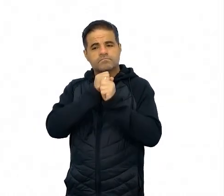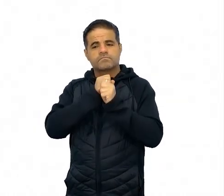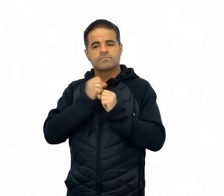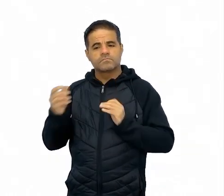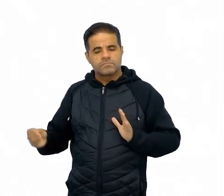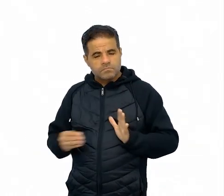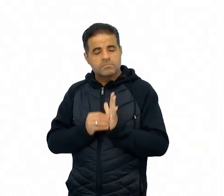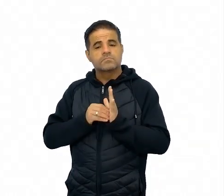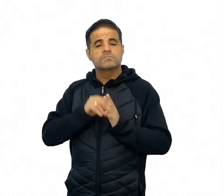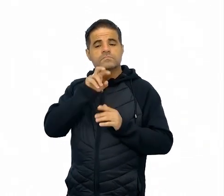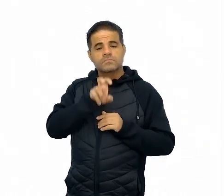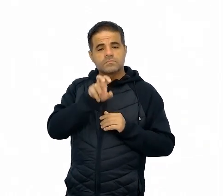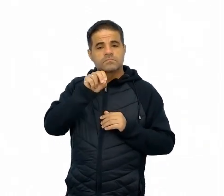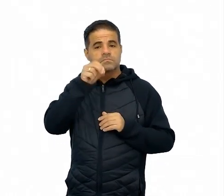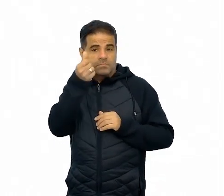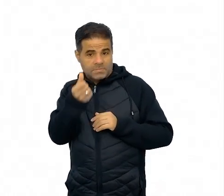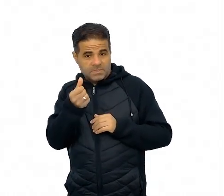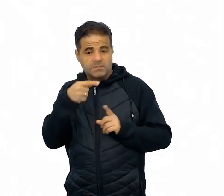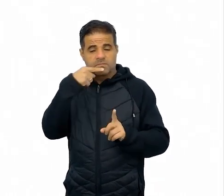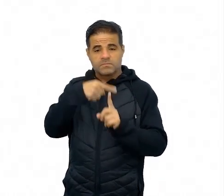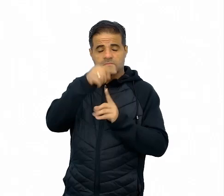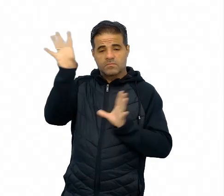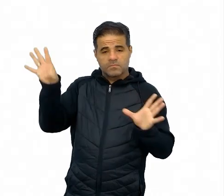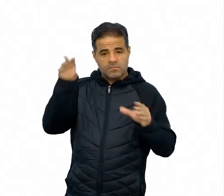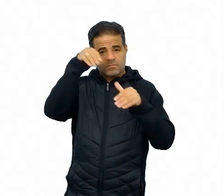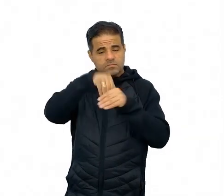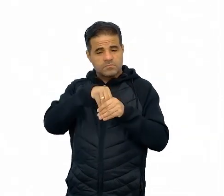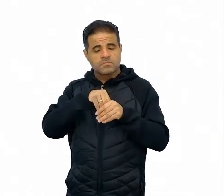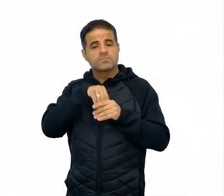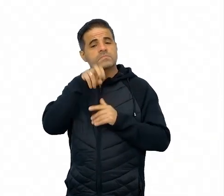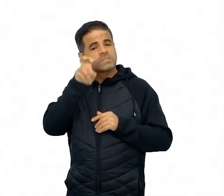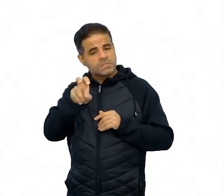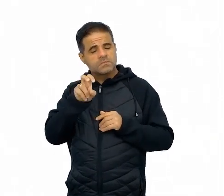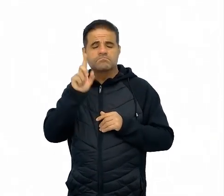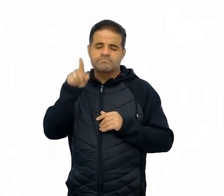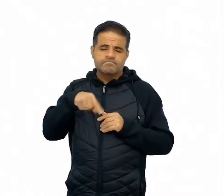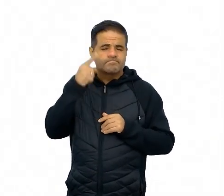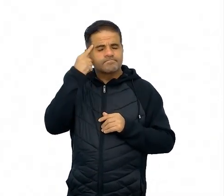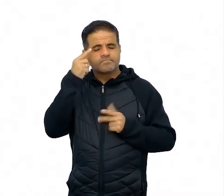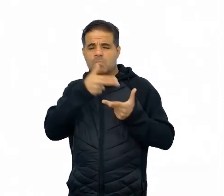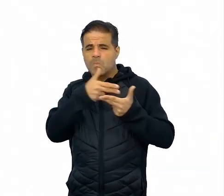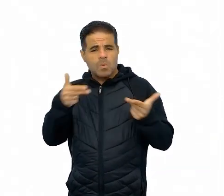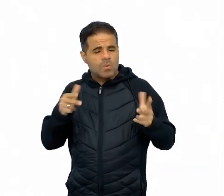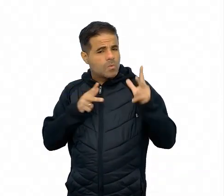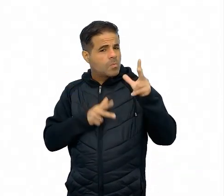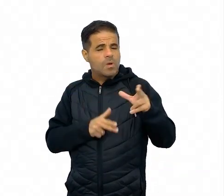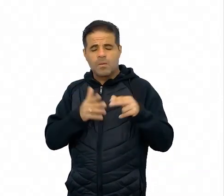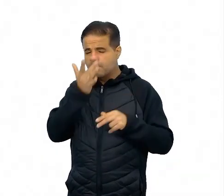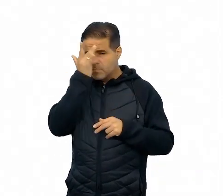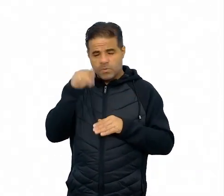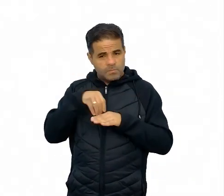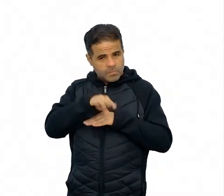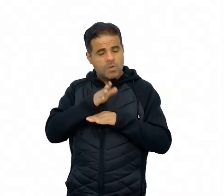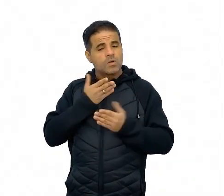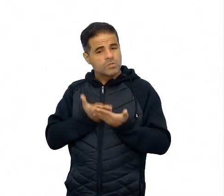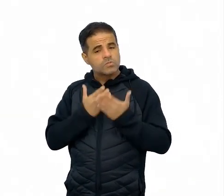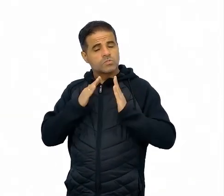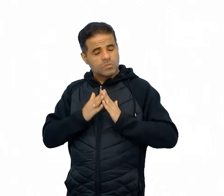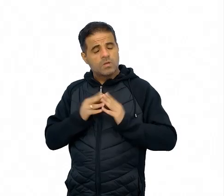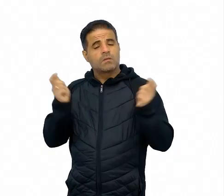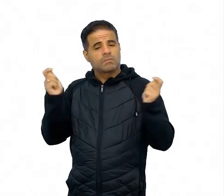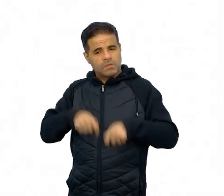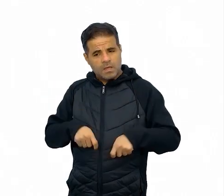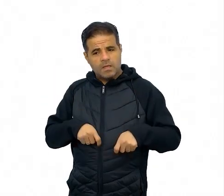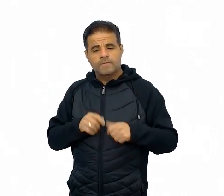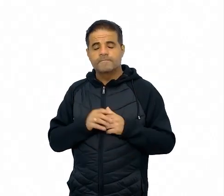né? 506 adicionado com 5, né? Uma coisa que envolve que a pessoa que passou pela escola ela consiga